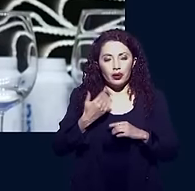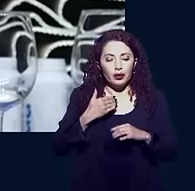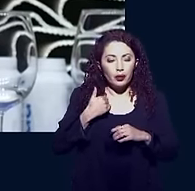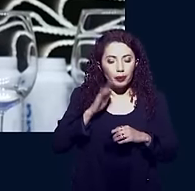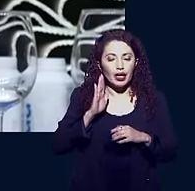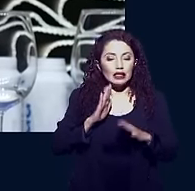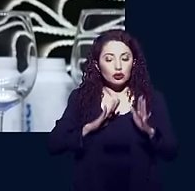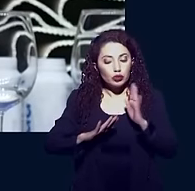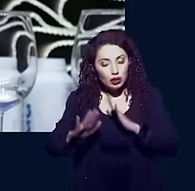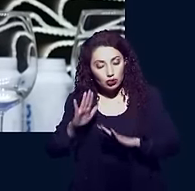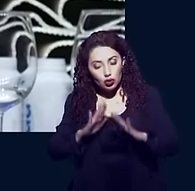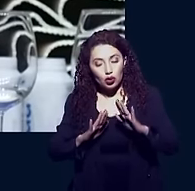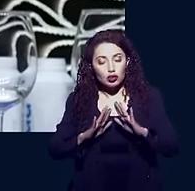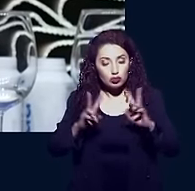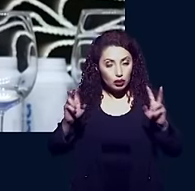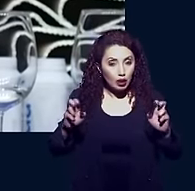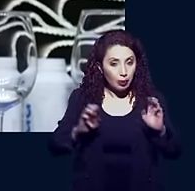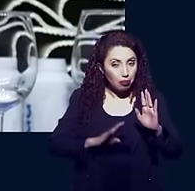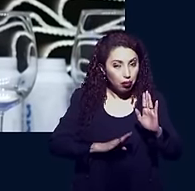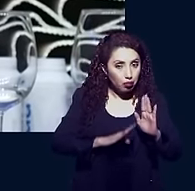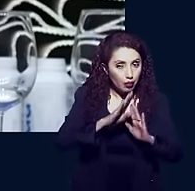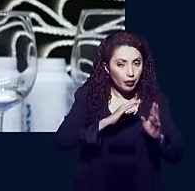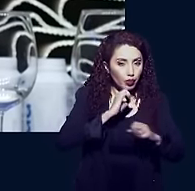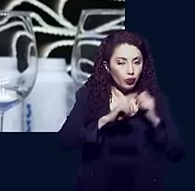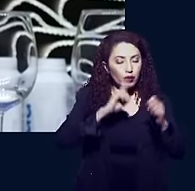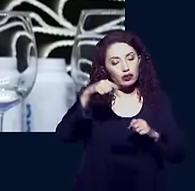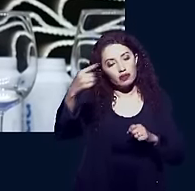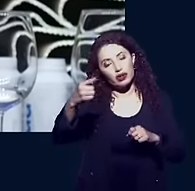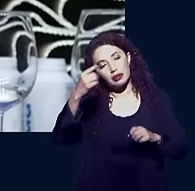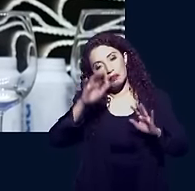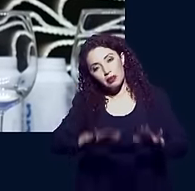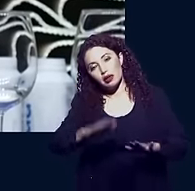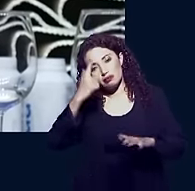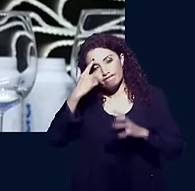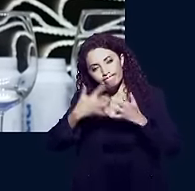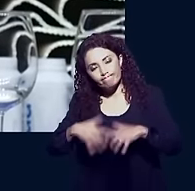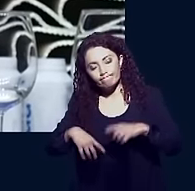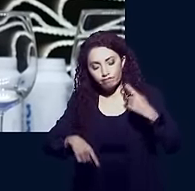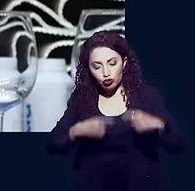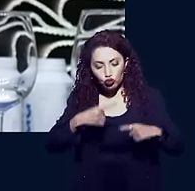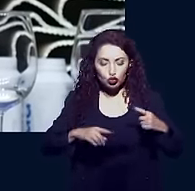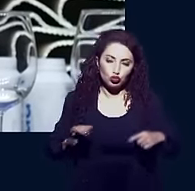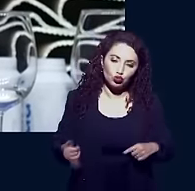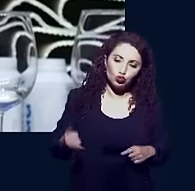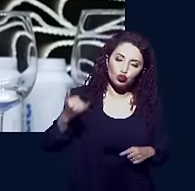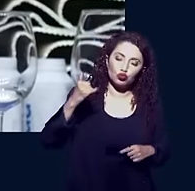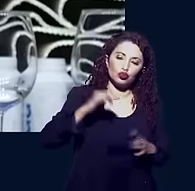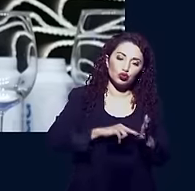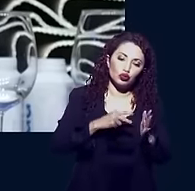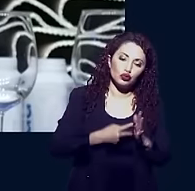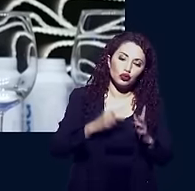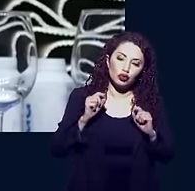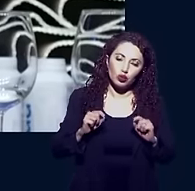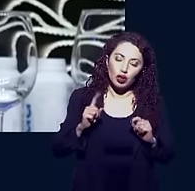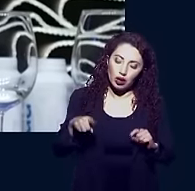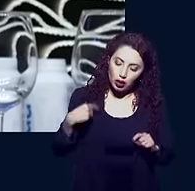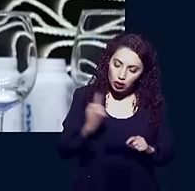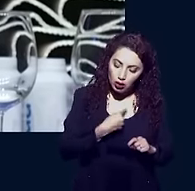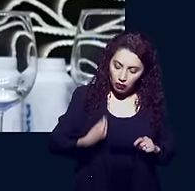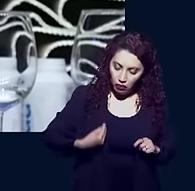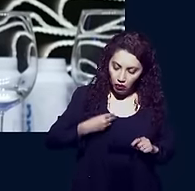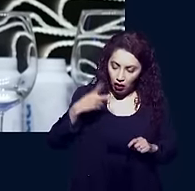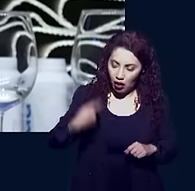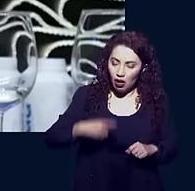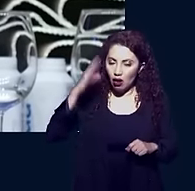crescimento no ano que vem Mas de fato do ponto de vista de política de juros isso significa que a gente tá mais ou menos vivendo no Brasil e no